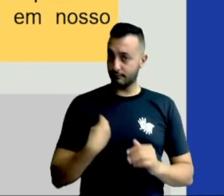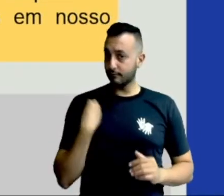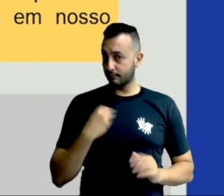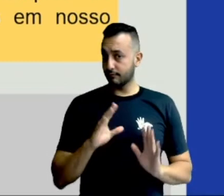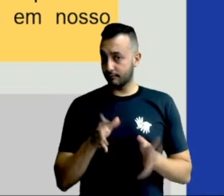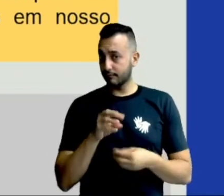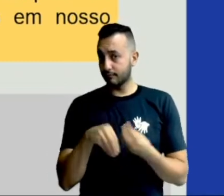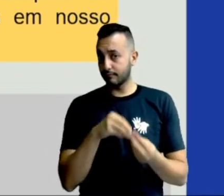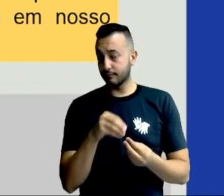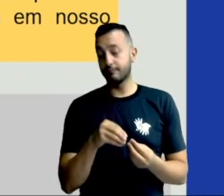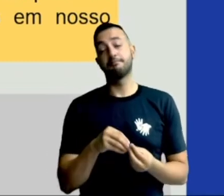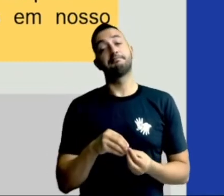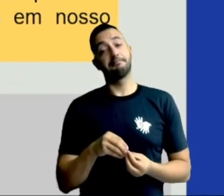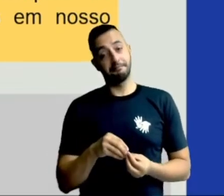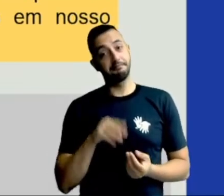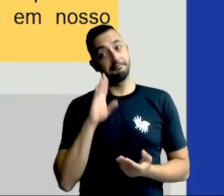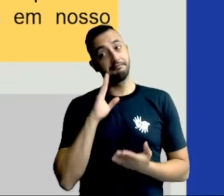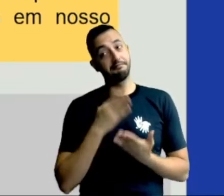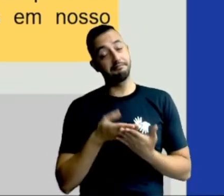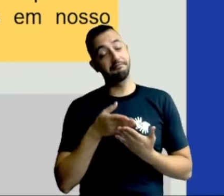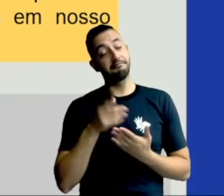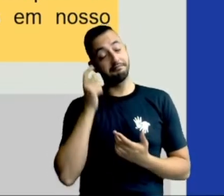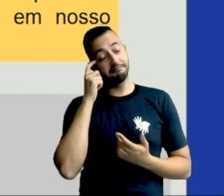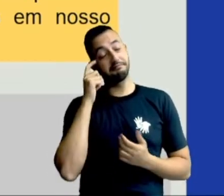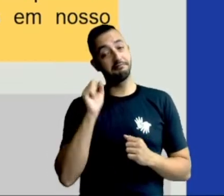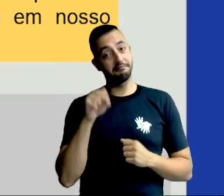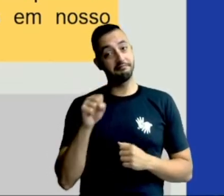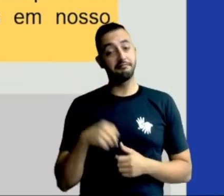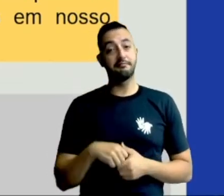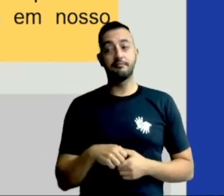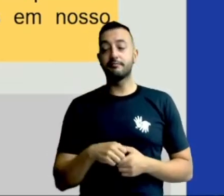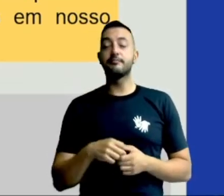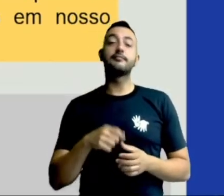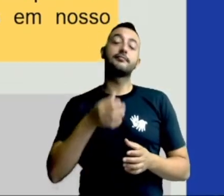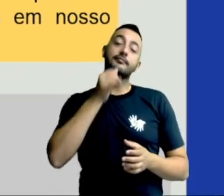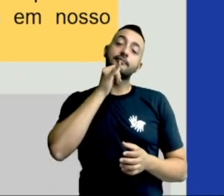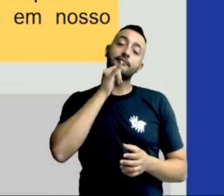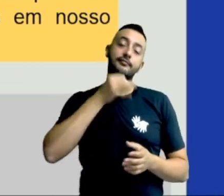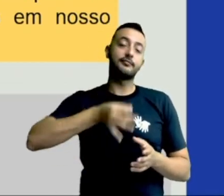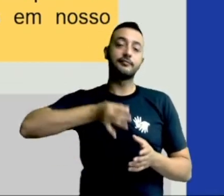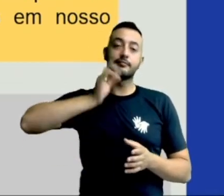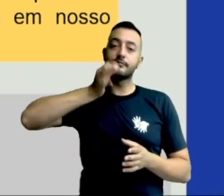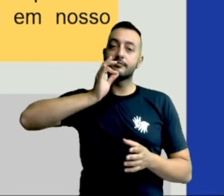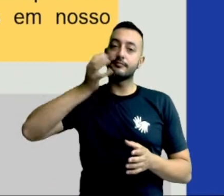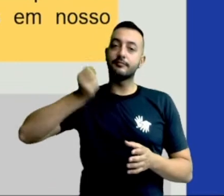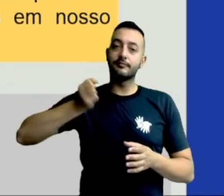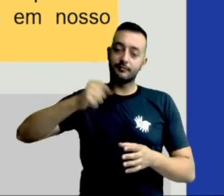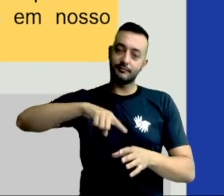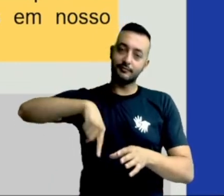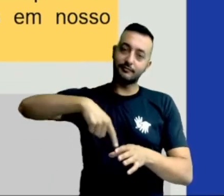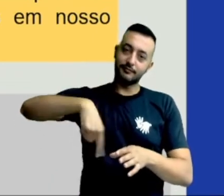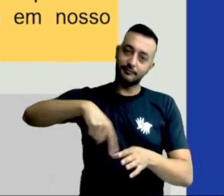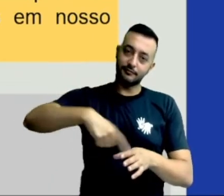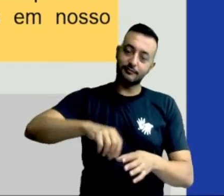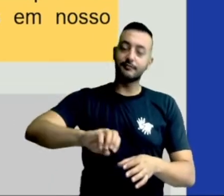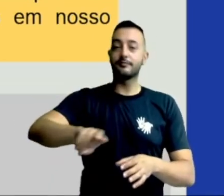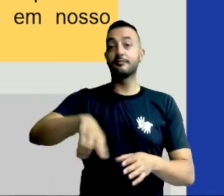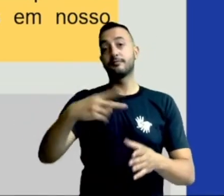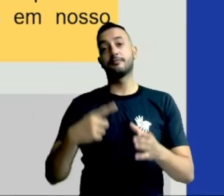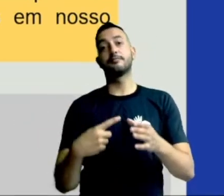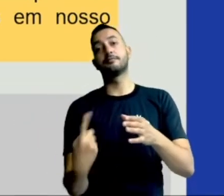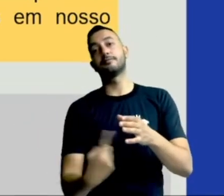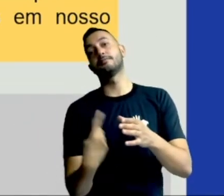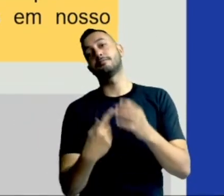vida? Acredito que sim. Ao misturar o café com leite, né? Ao fazer um delicioso suco